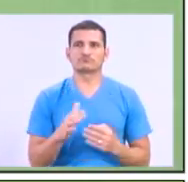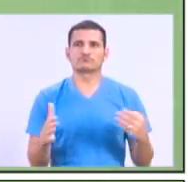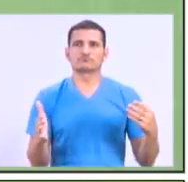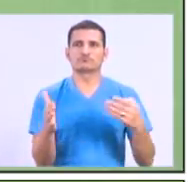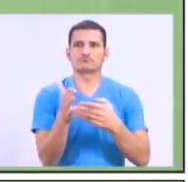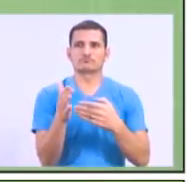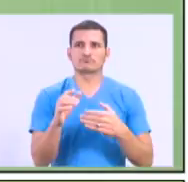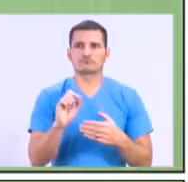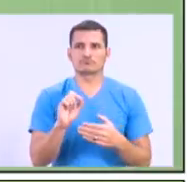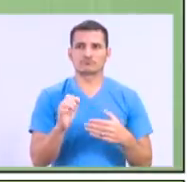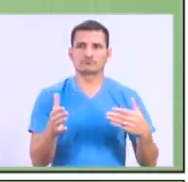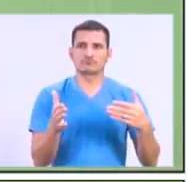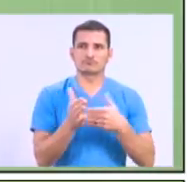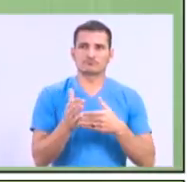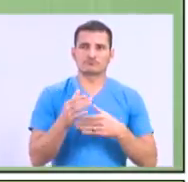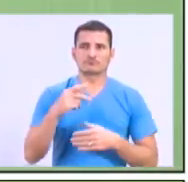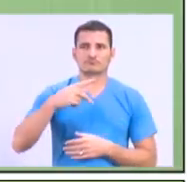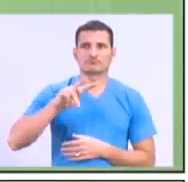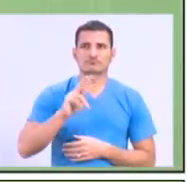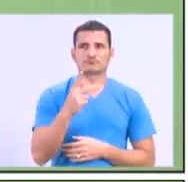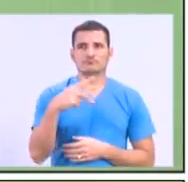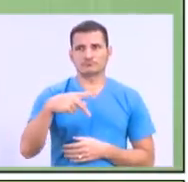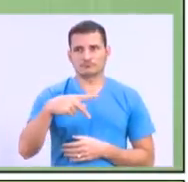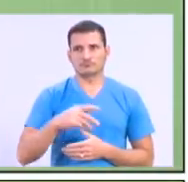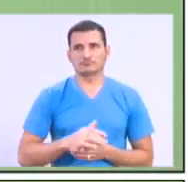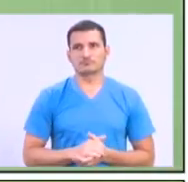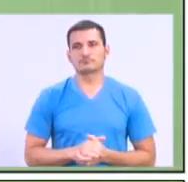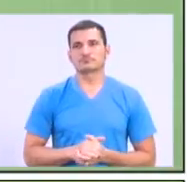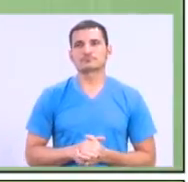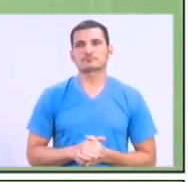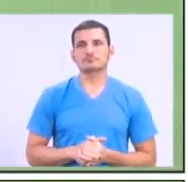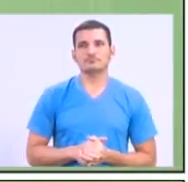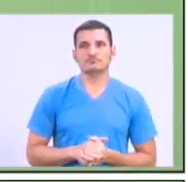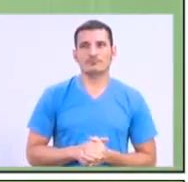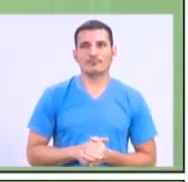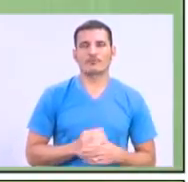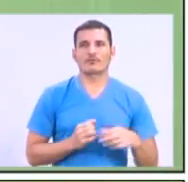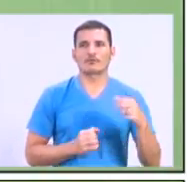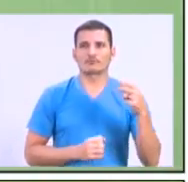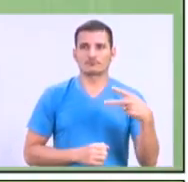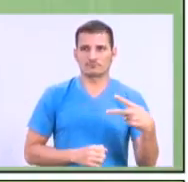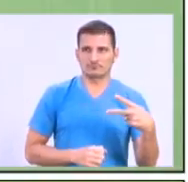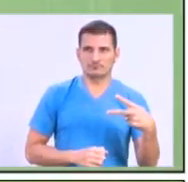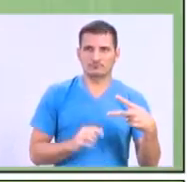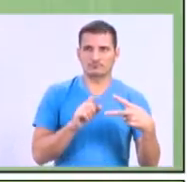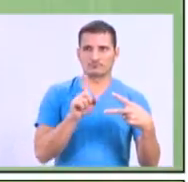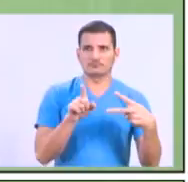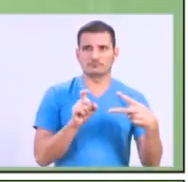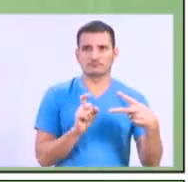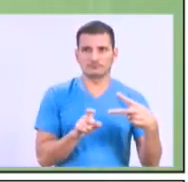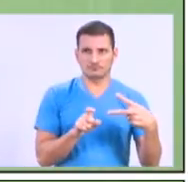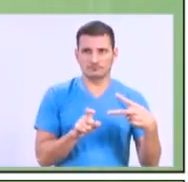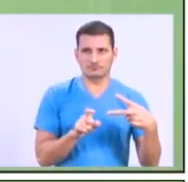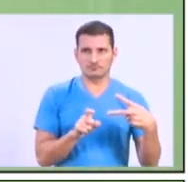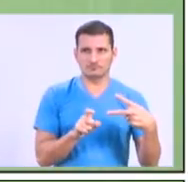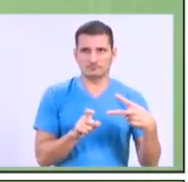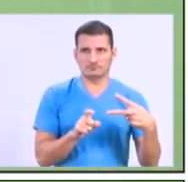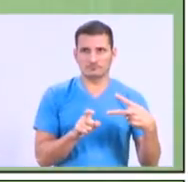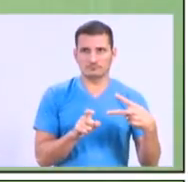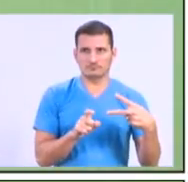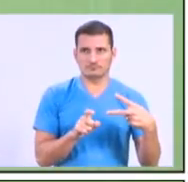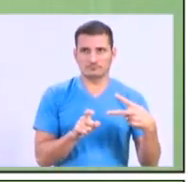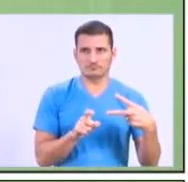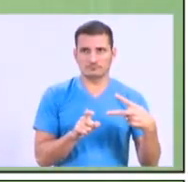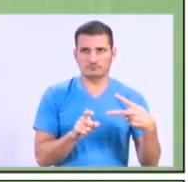os códigos, né, em PHP é a abertura de tag em PHP, né, que